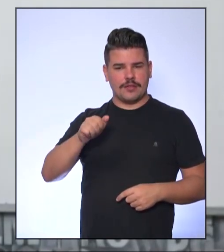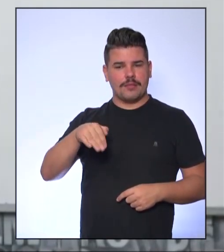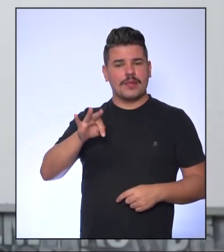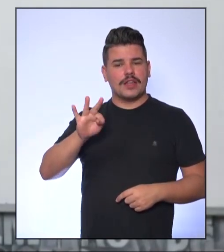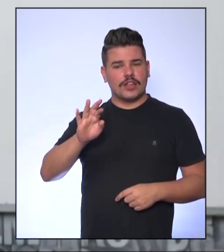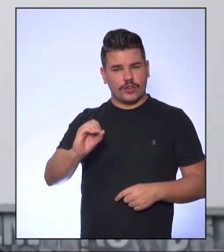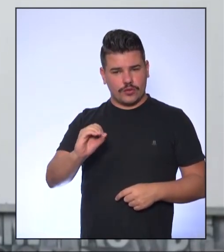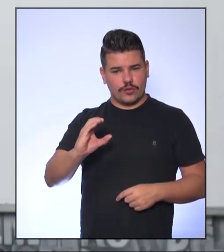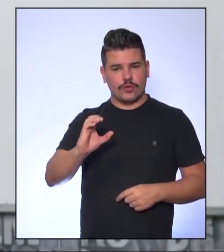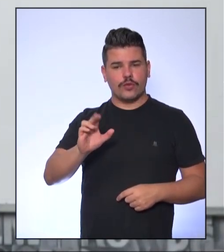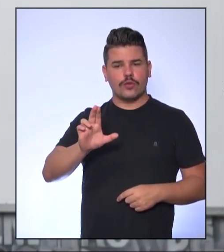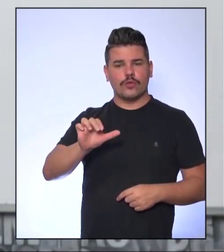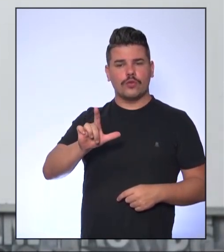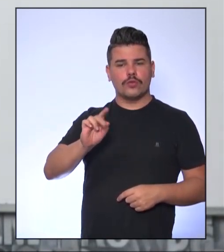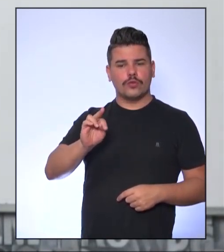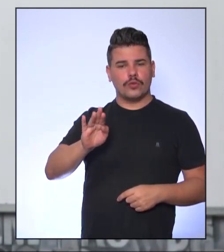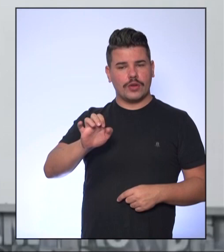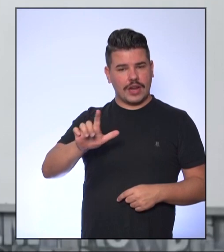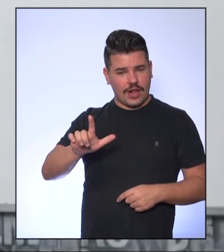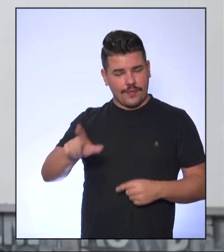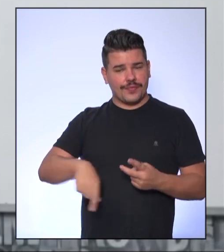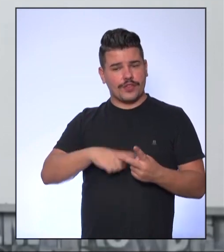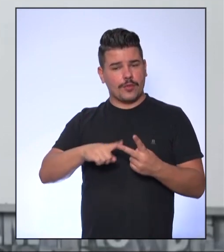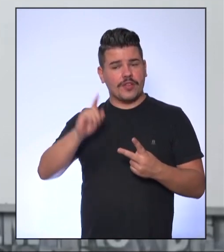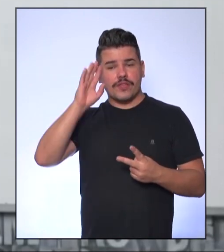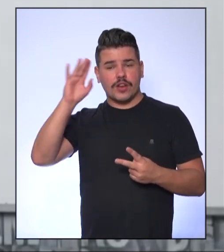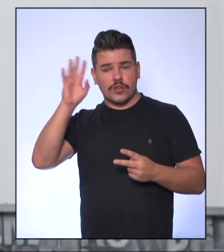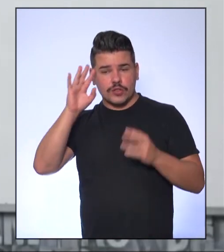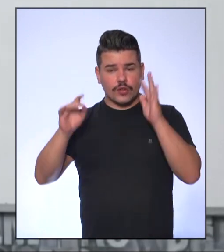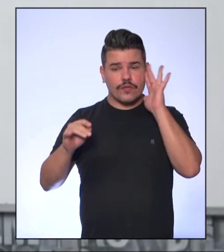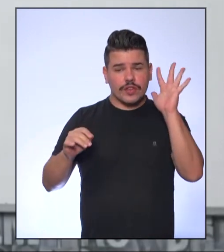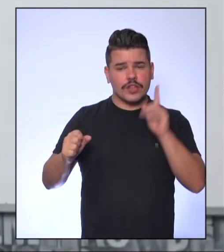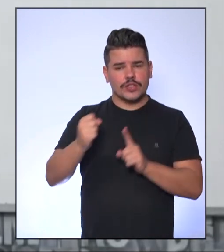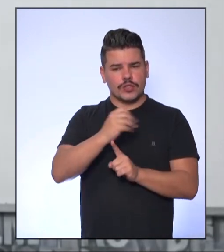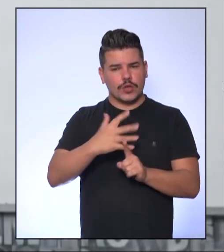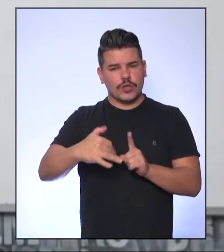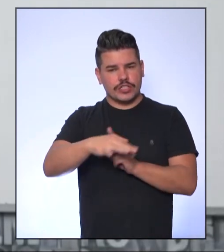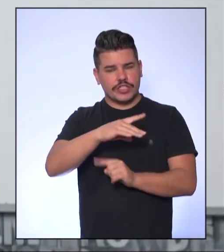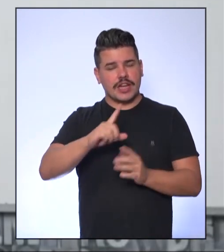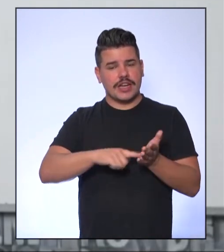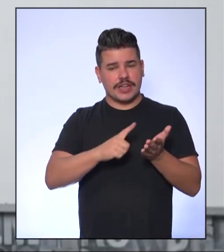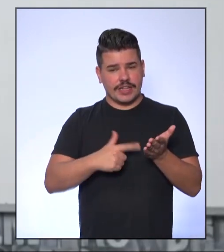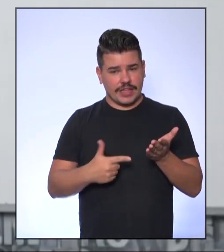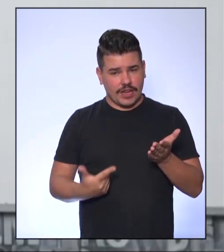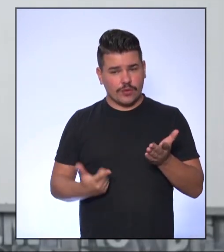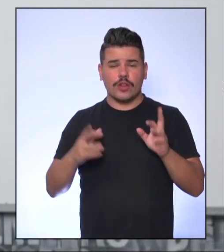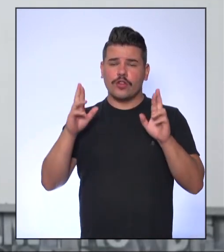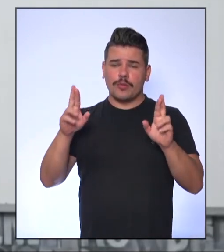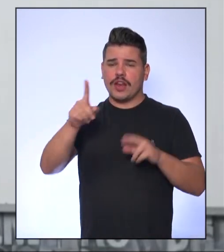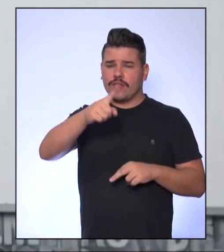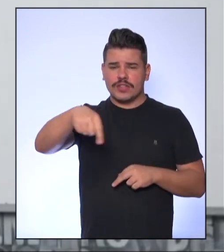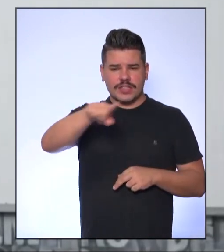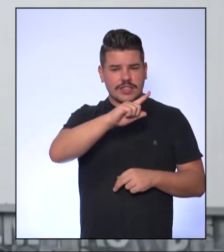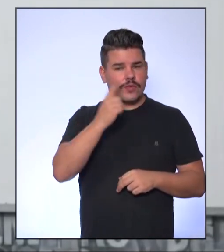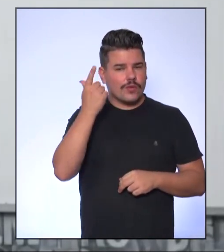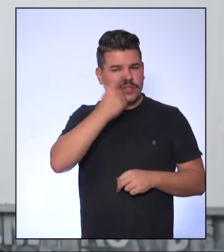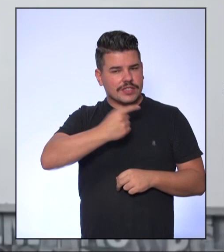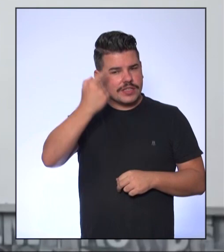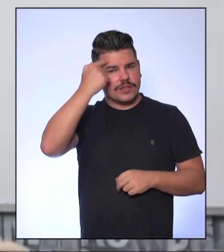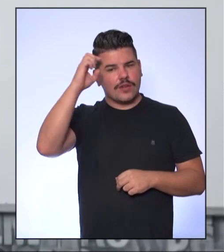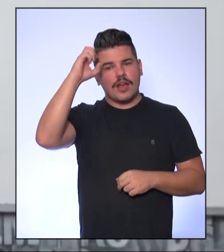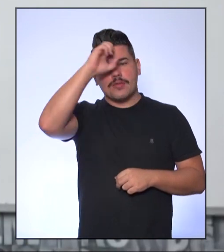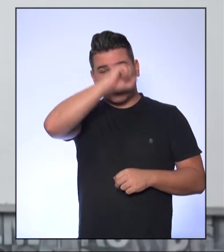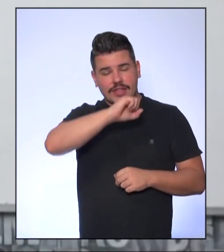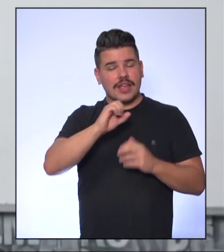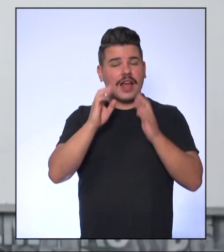são interdisciplinares ali, entre filosofia, entre sociologia, entre a literatura. Eu espero ter contribuído com vocês um pouquinho, tá? Muita